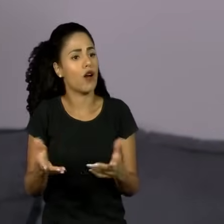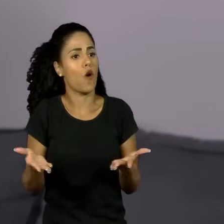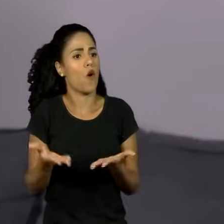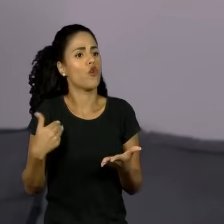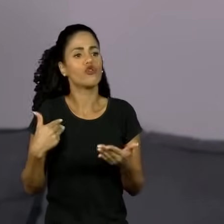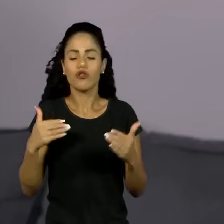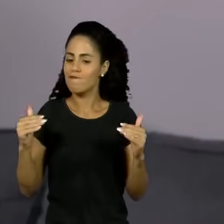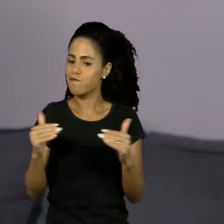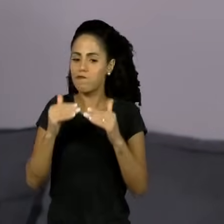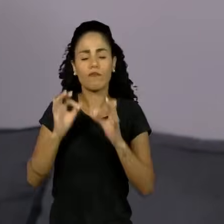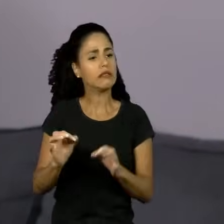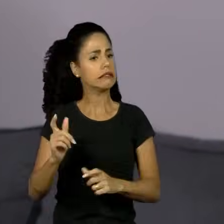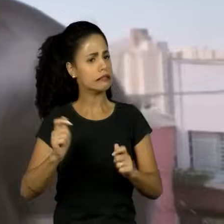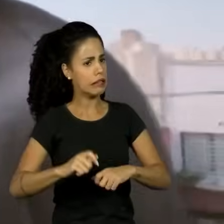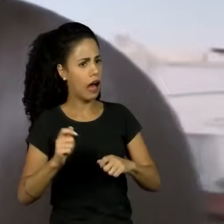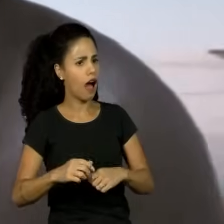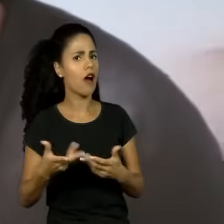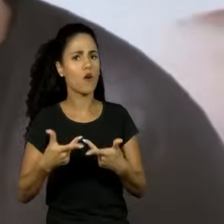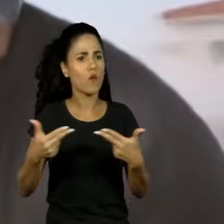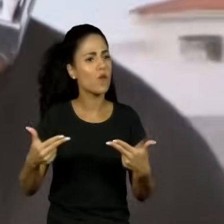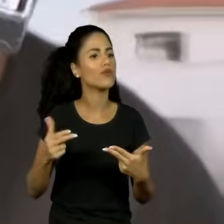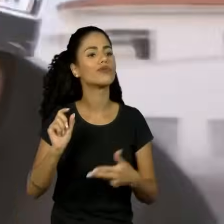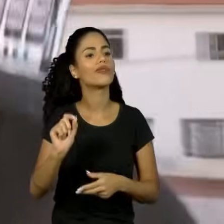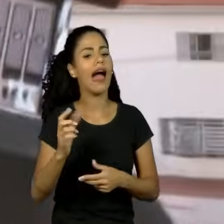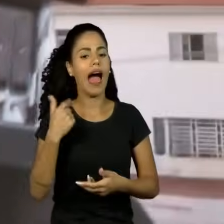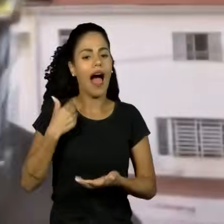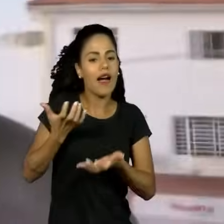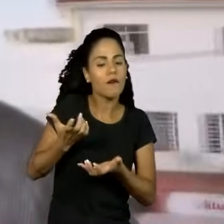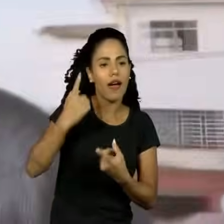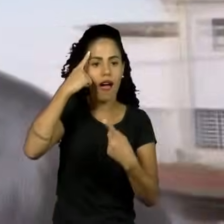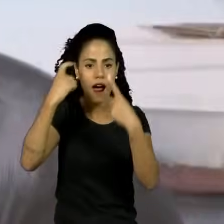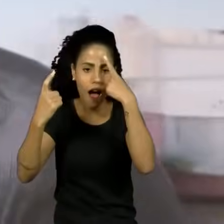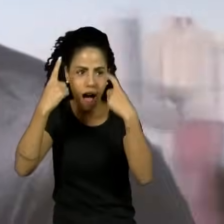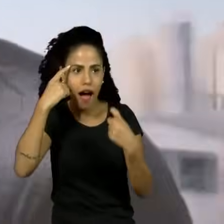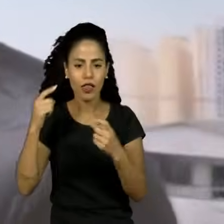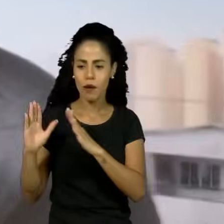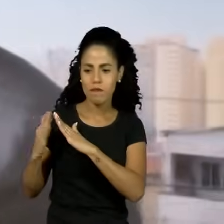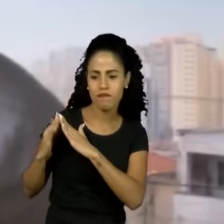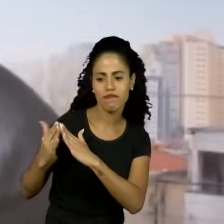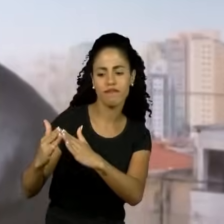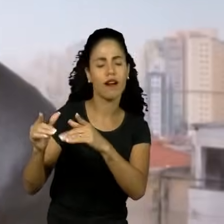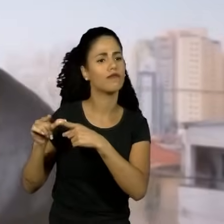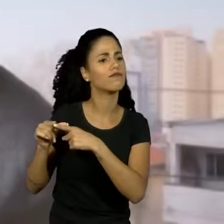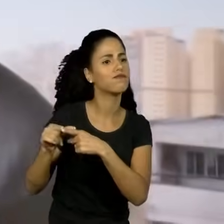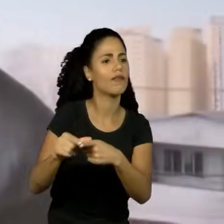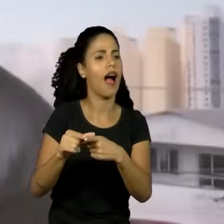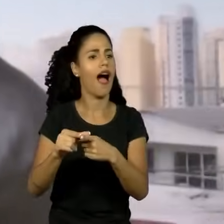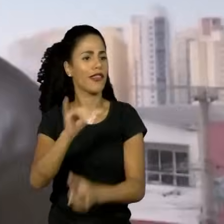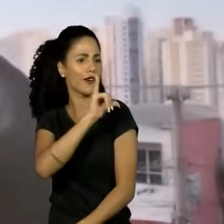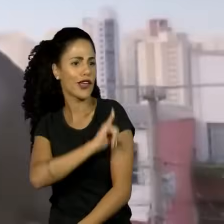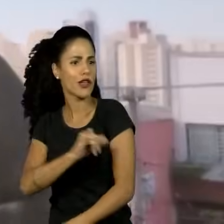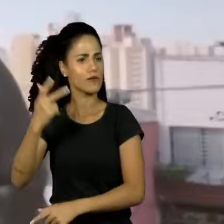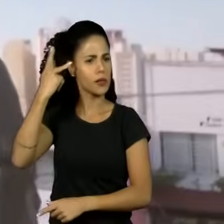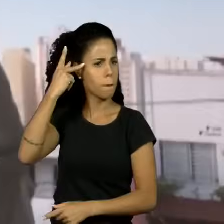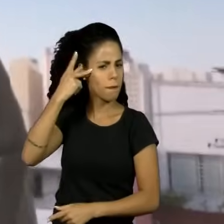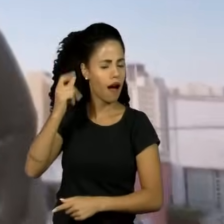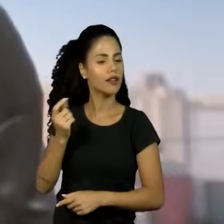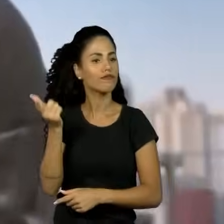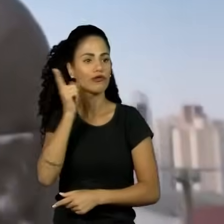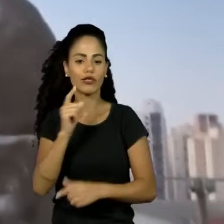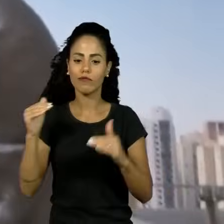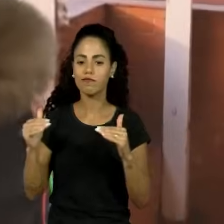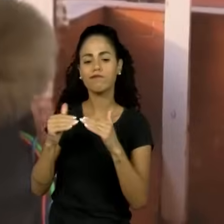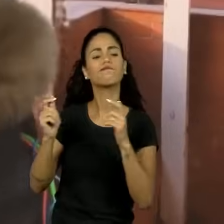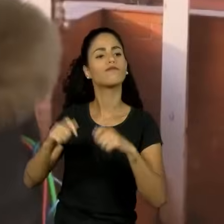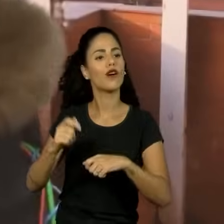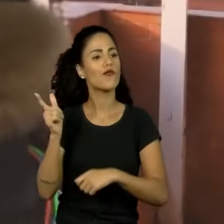igual. Até o lance de querer construir a favela aqui, tanto do Rio, de São Paulo, é uma coisa também